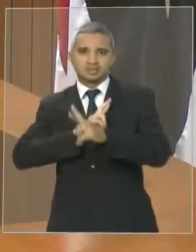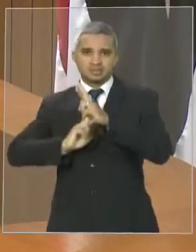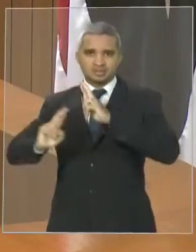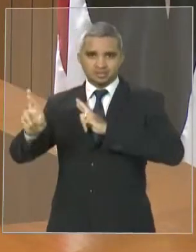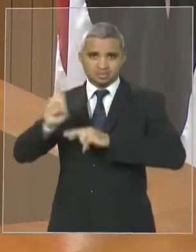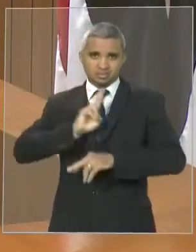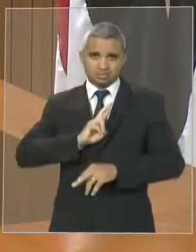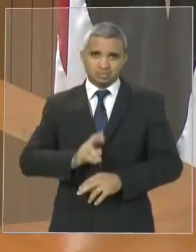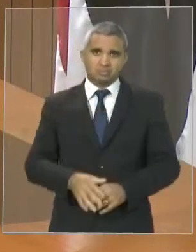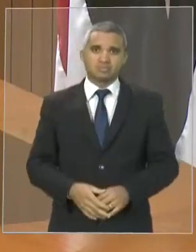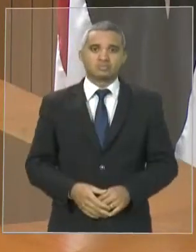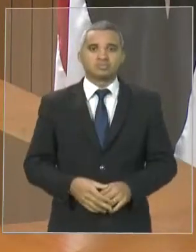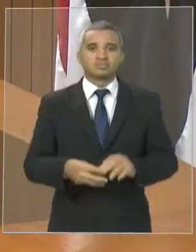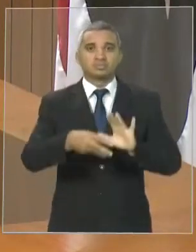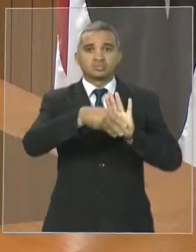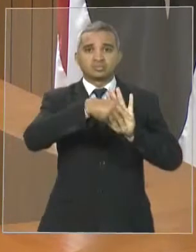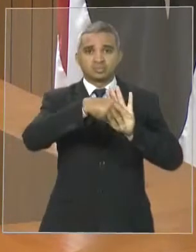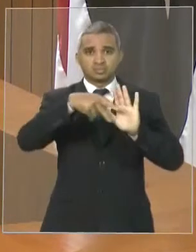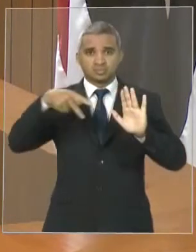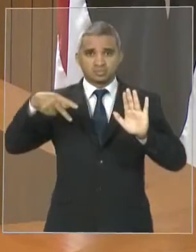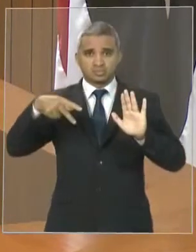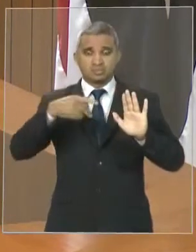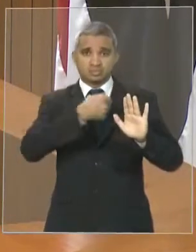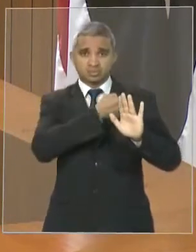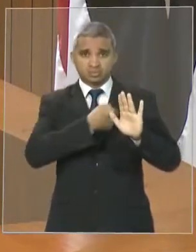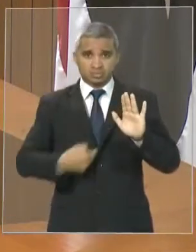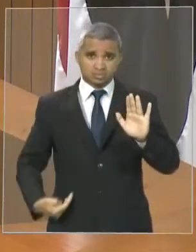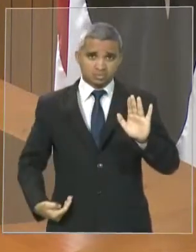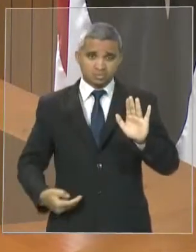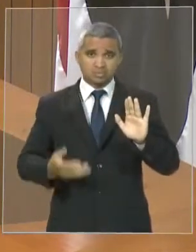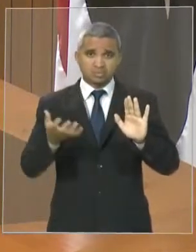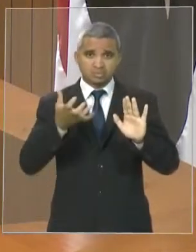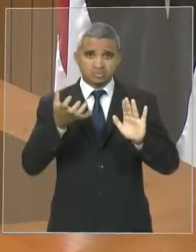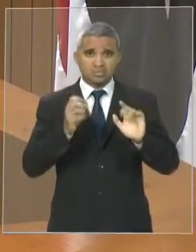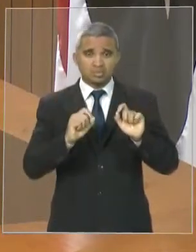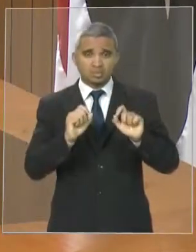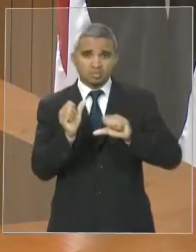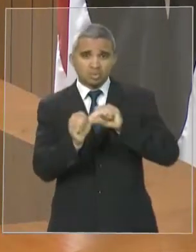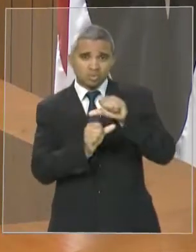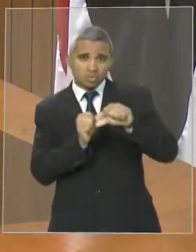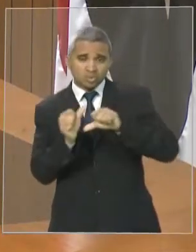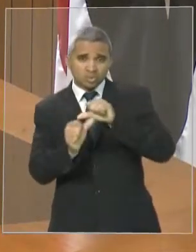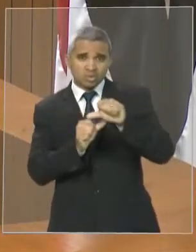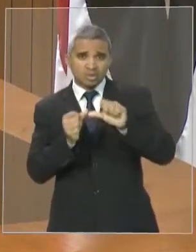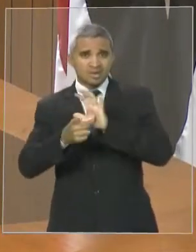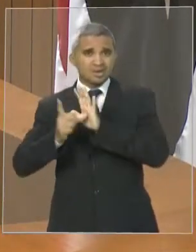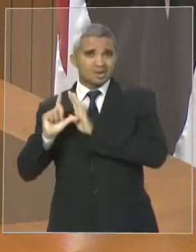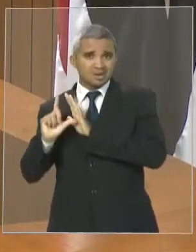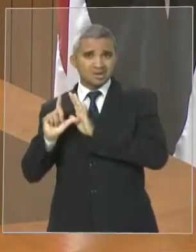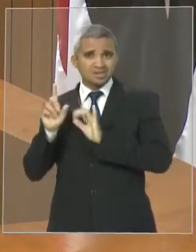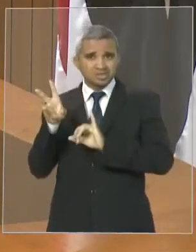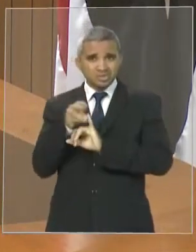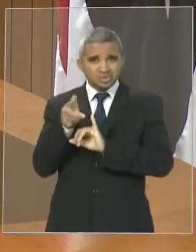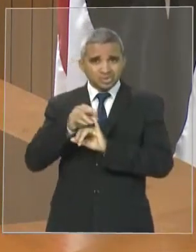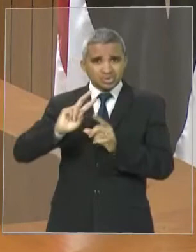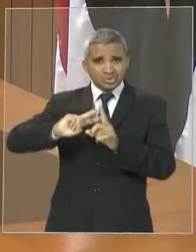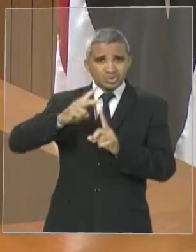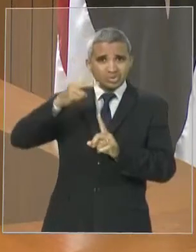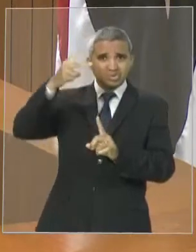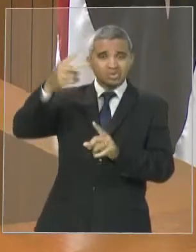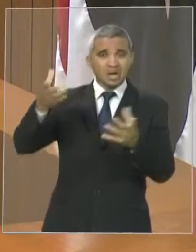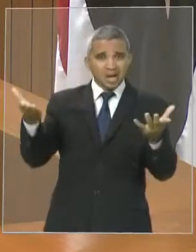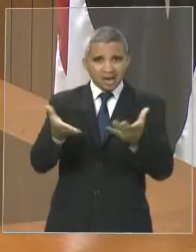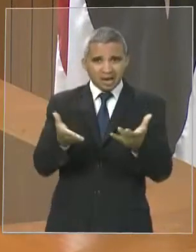medida provisória, onde o governador tenta remediar essa situação, nada mais é, deputado Souza Neto, do